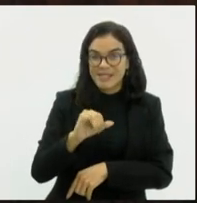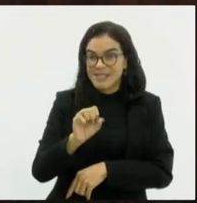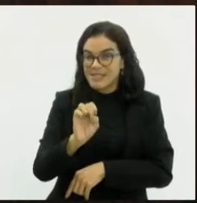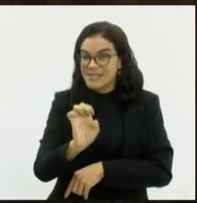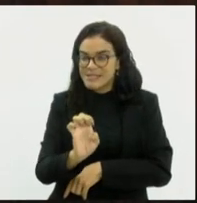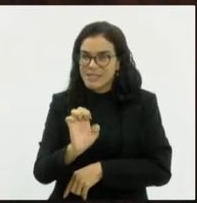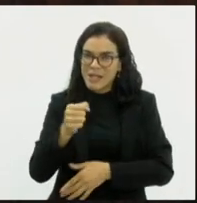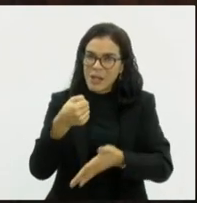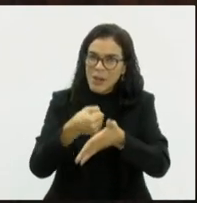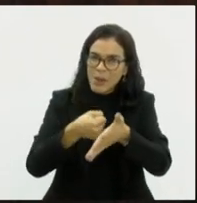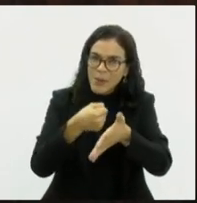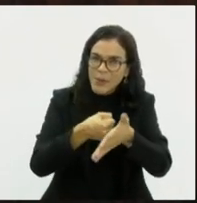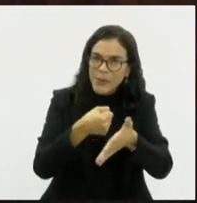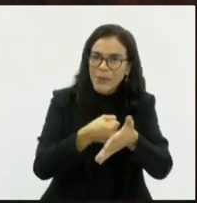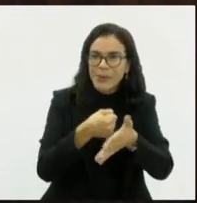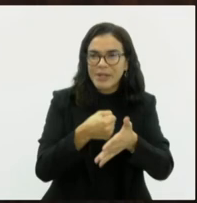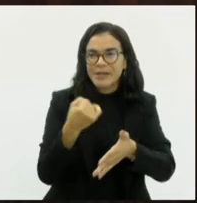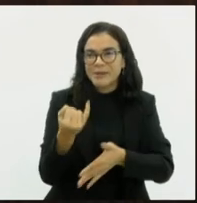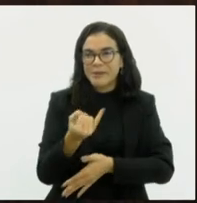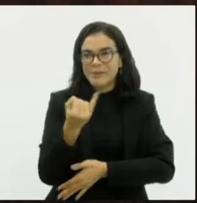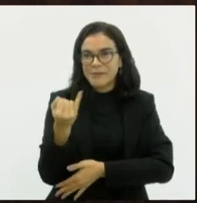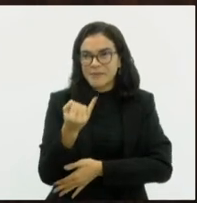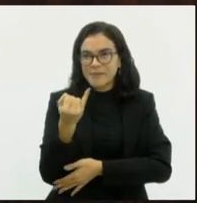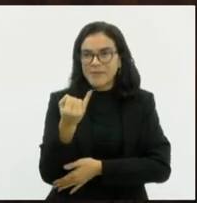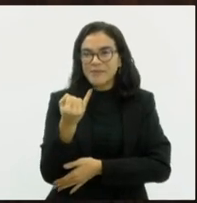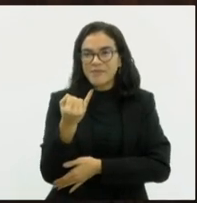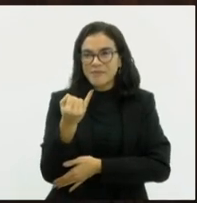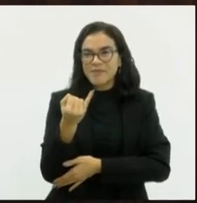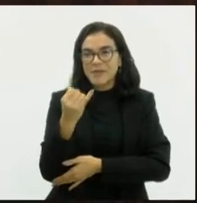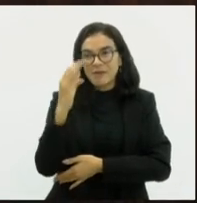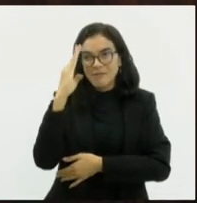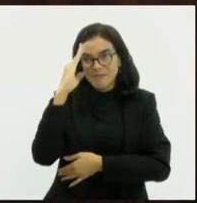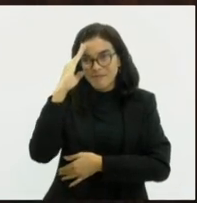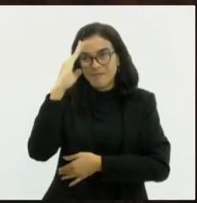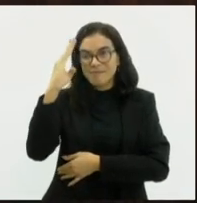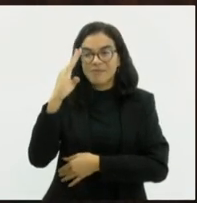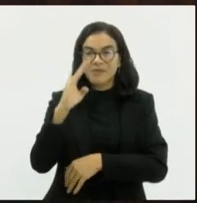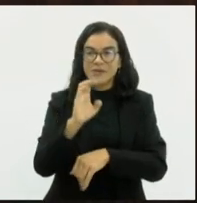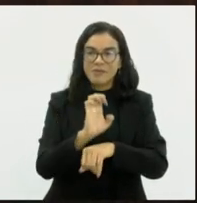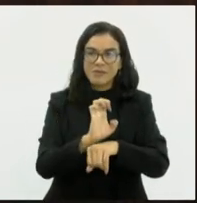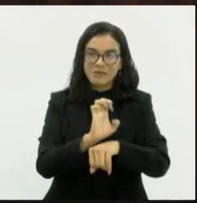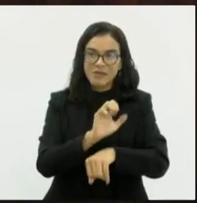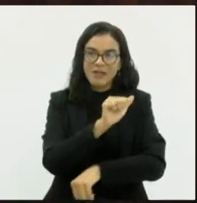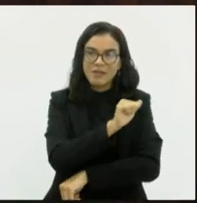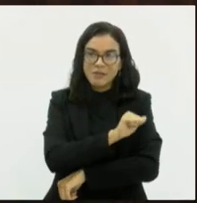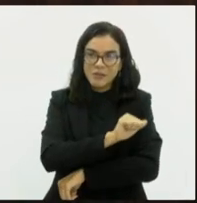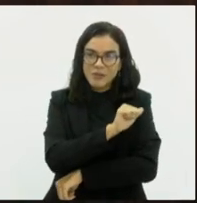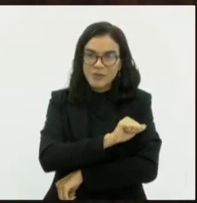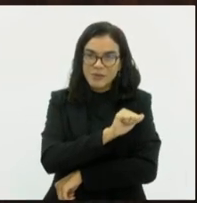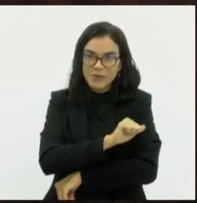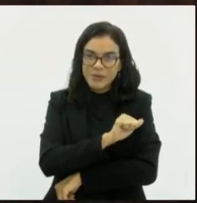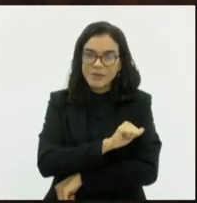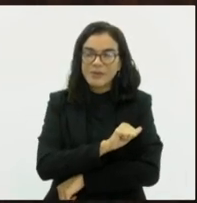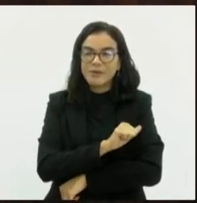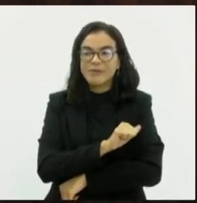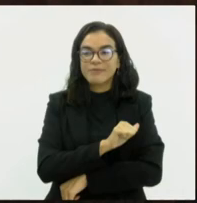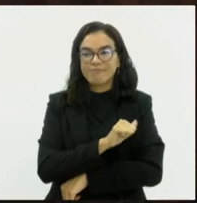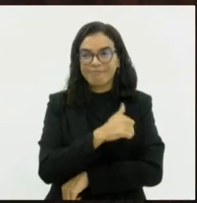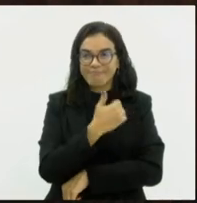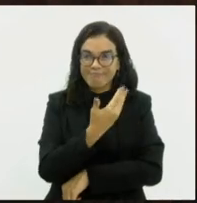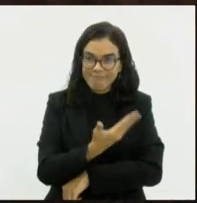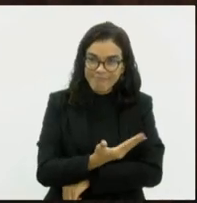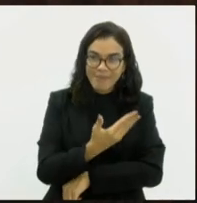essa sua luta é muito importante, principalmente para o nosso estado do Rio de Janeiro. E a nossa